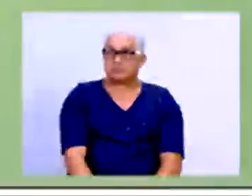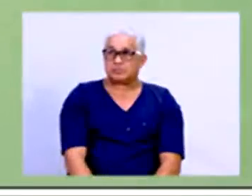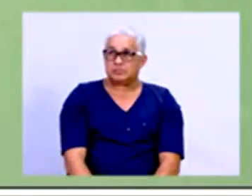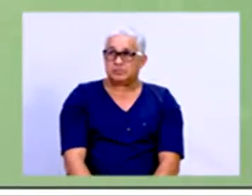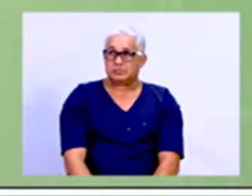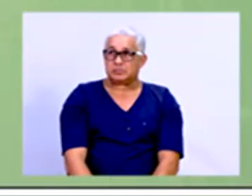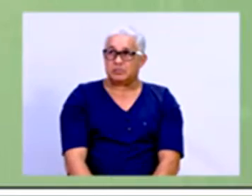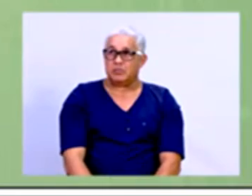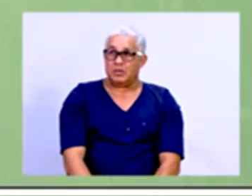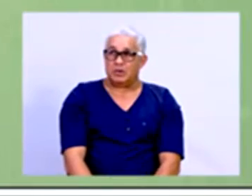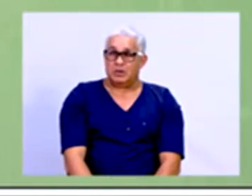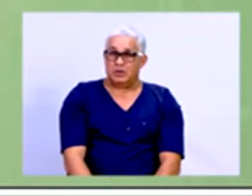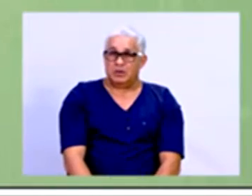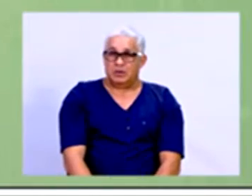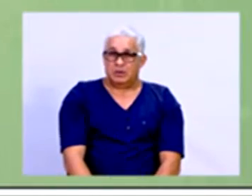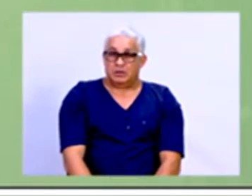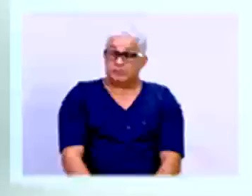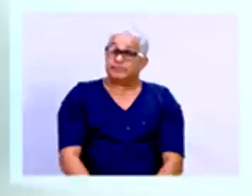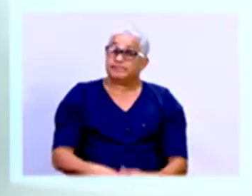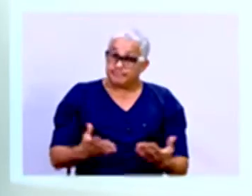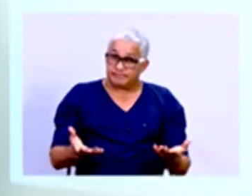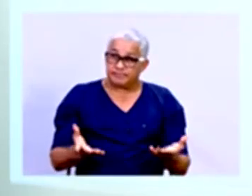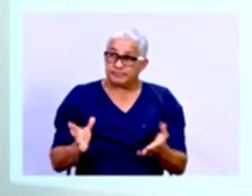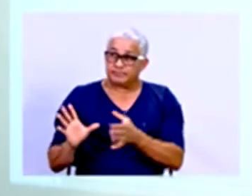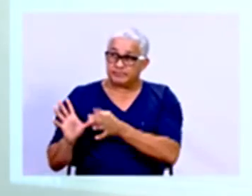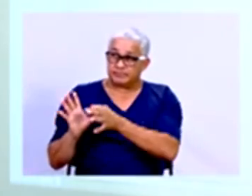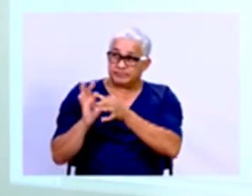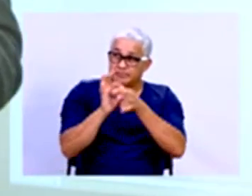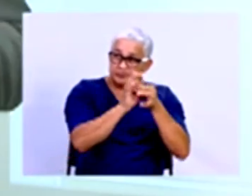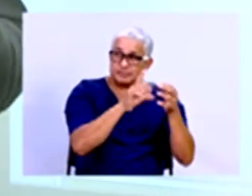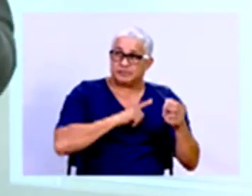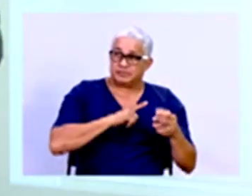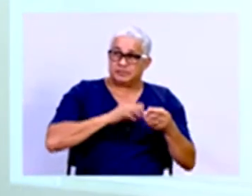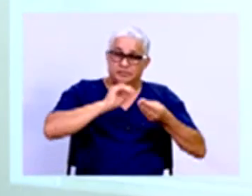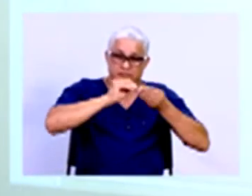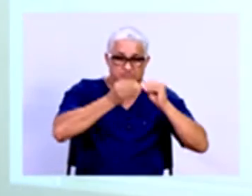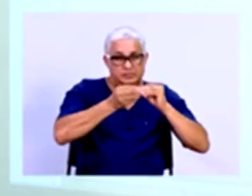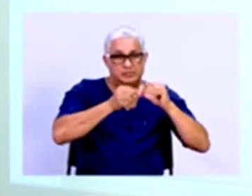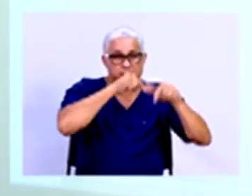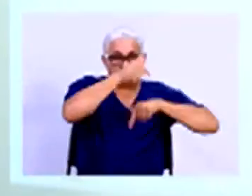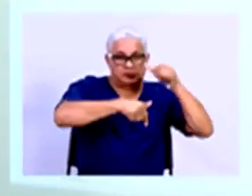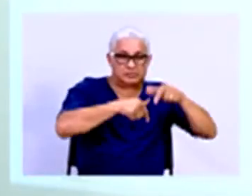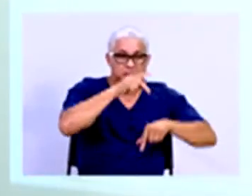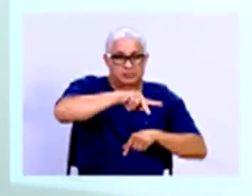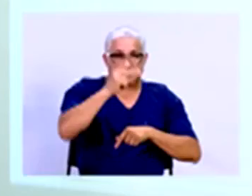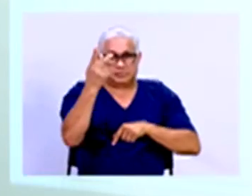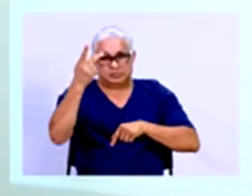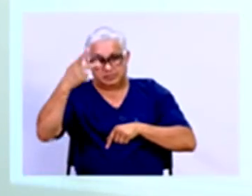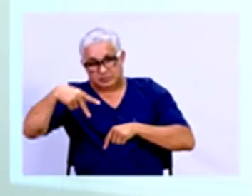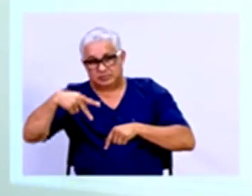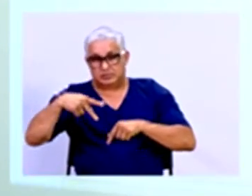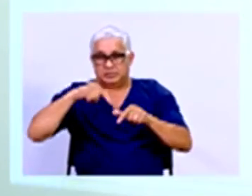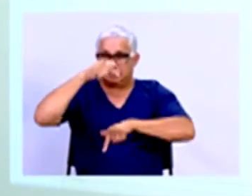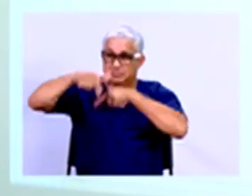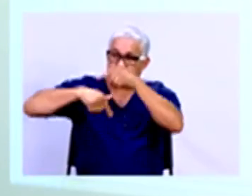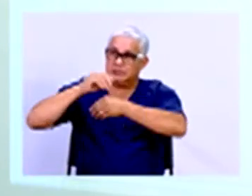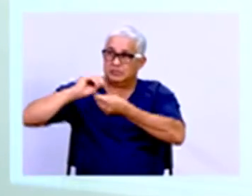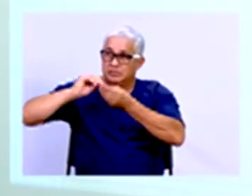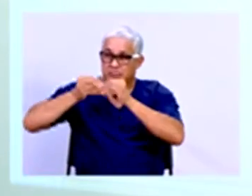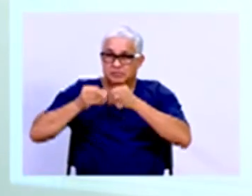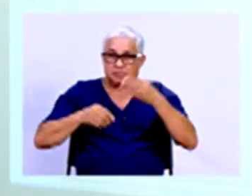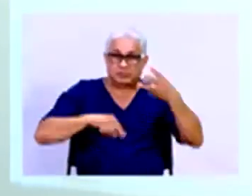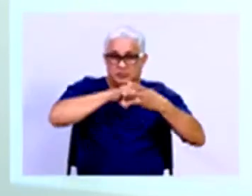Bom, essa aí é uma integração que nós temos, né, com o banco de dados, trabalhando PHP integrando banco de dados. Então, falamos de